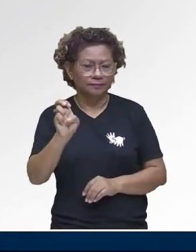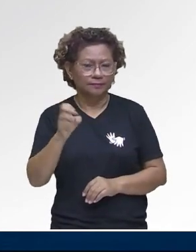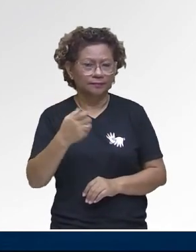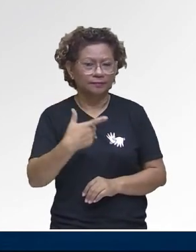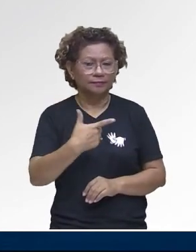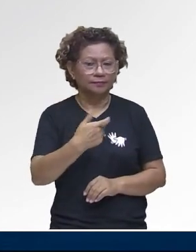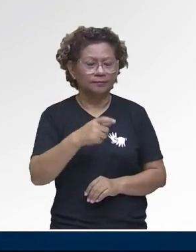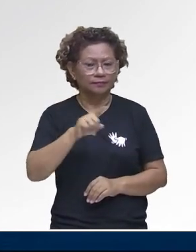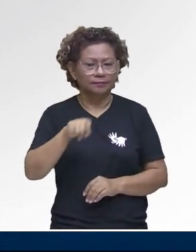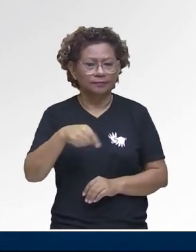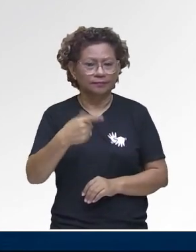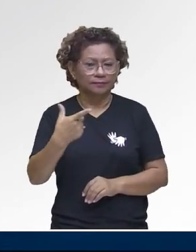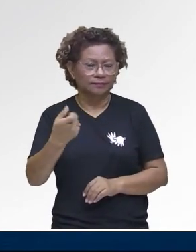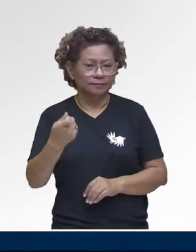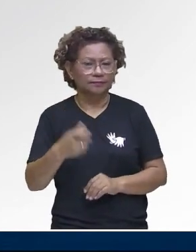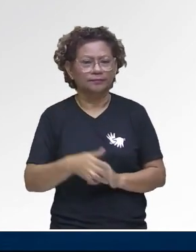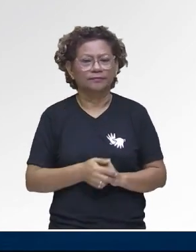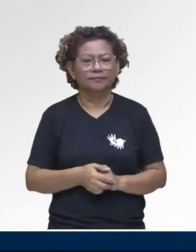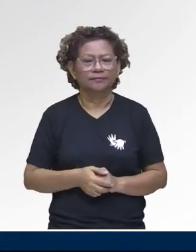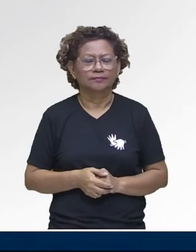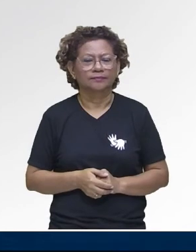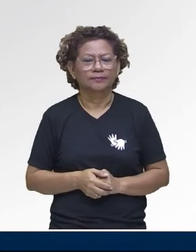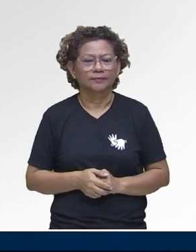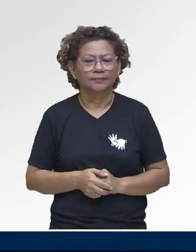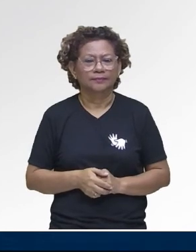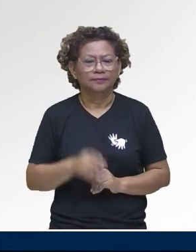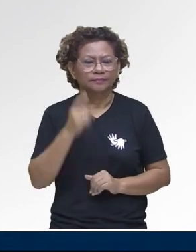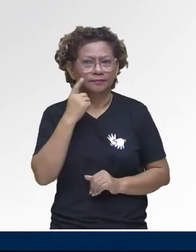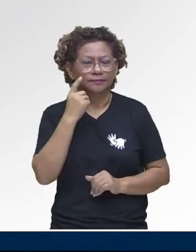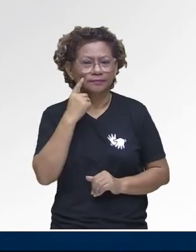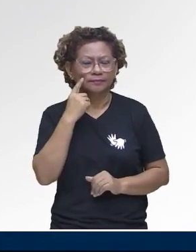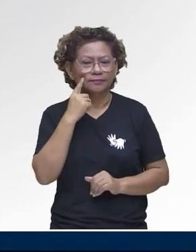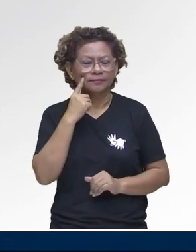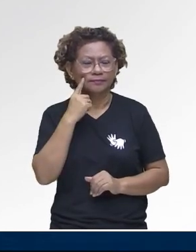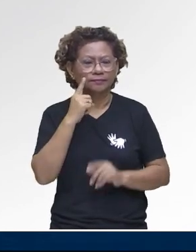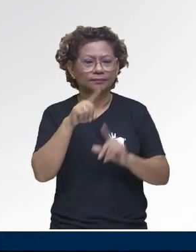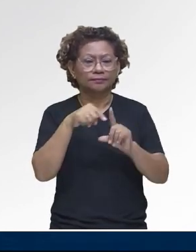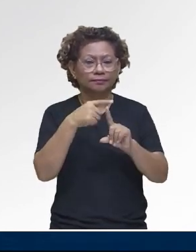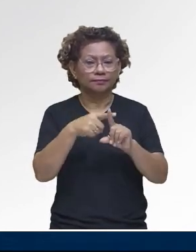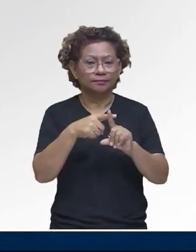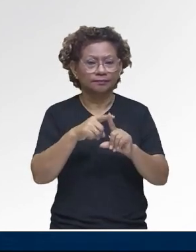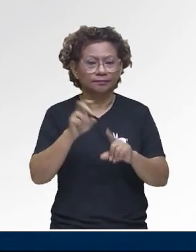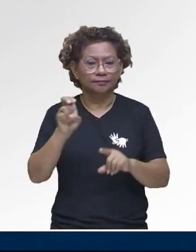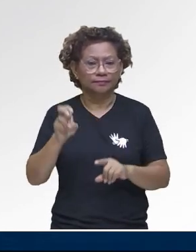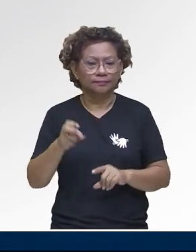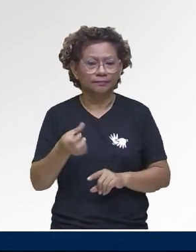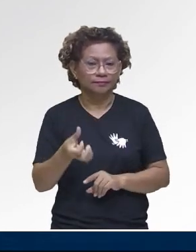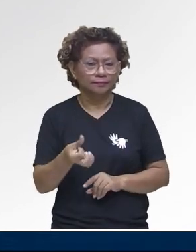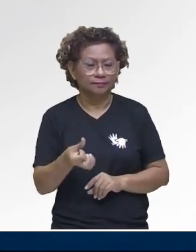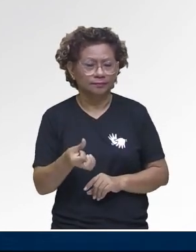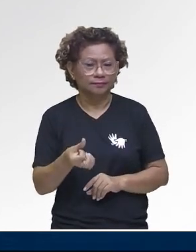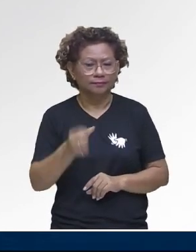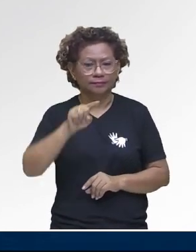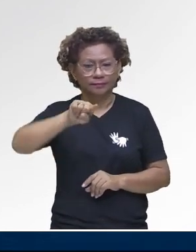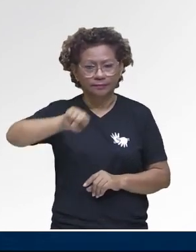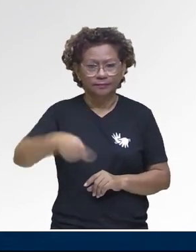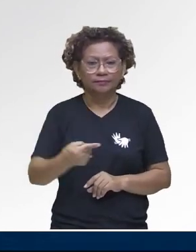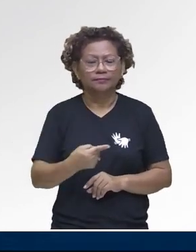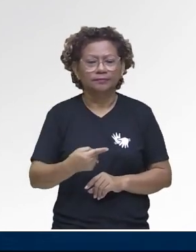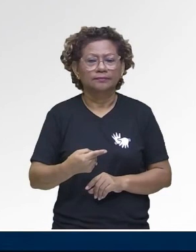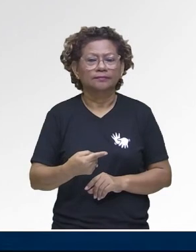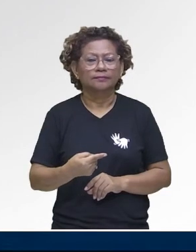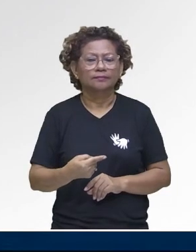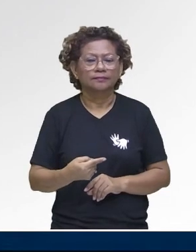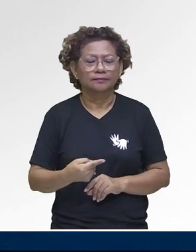12,20. Então, não precisa aqui colocar o elemento 0, só fazer o nosso somatório direto e nós vamos ter aqui a